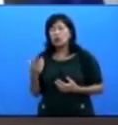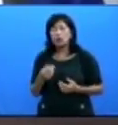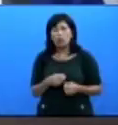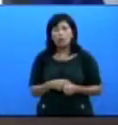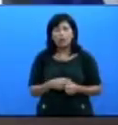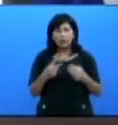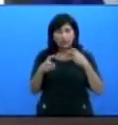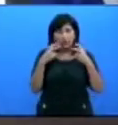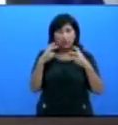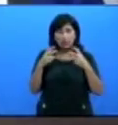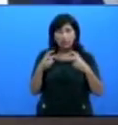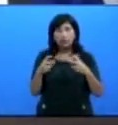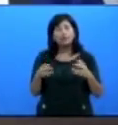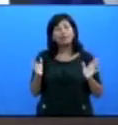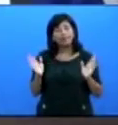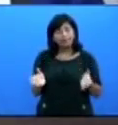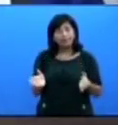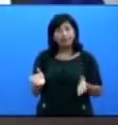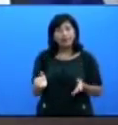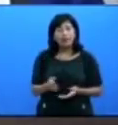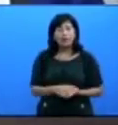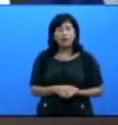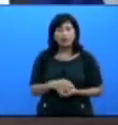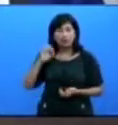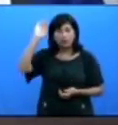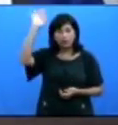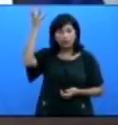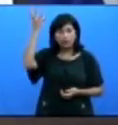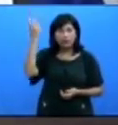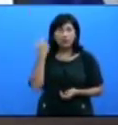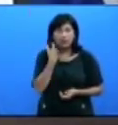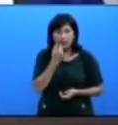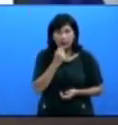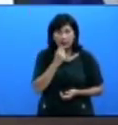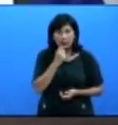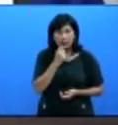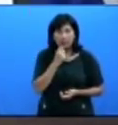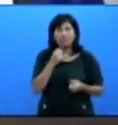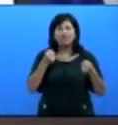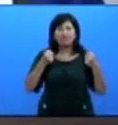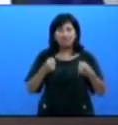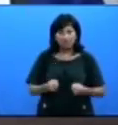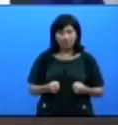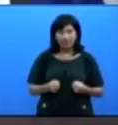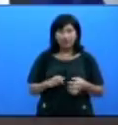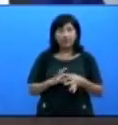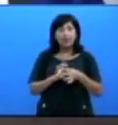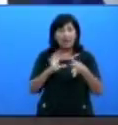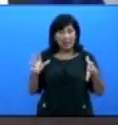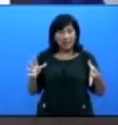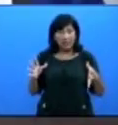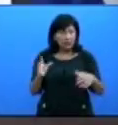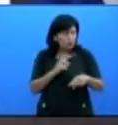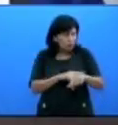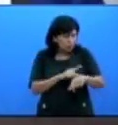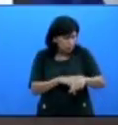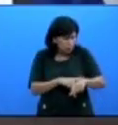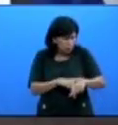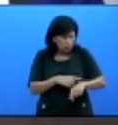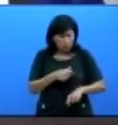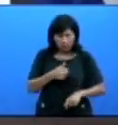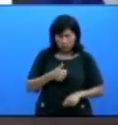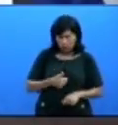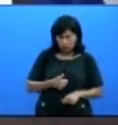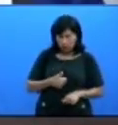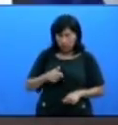possível marcar. Não marcou. Na sexta-feira, quando nos deram essa possibilidade, para as 17h30, imediatamente